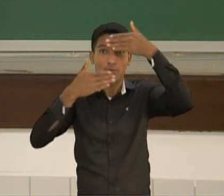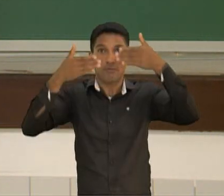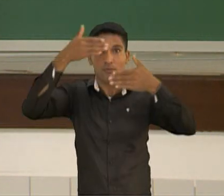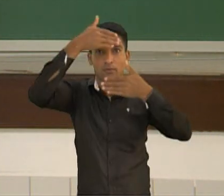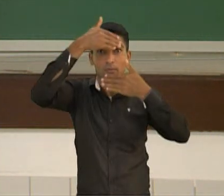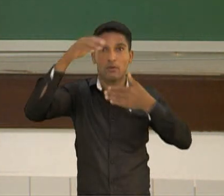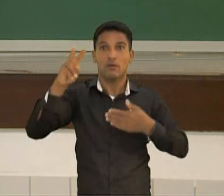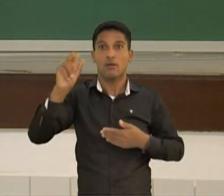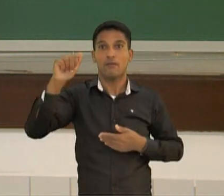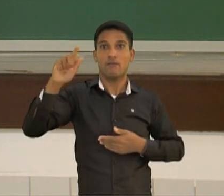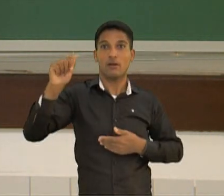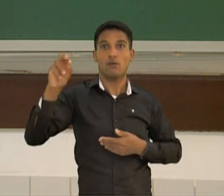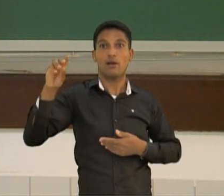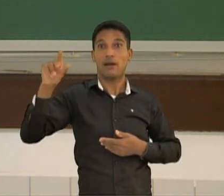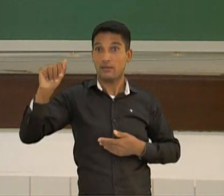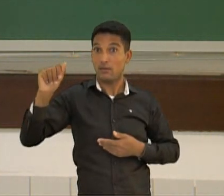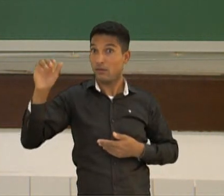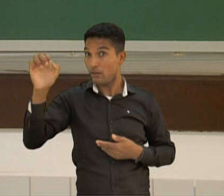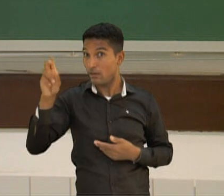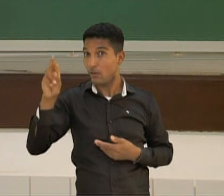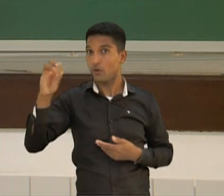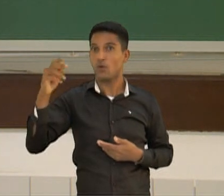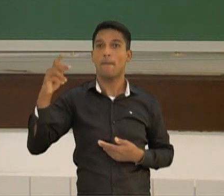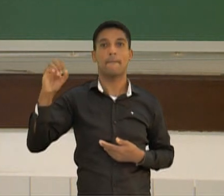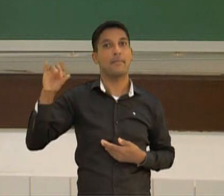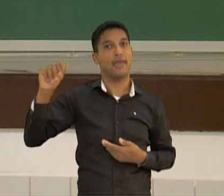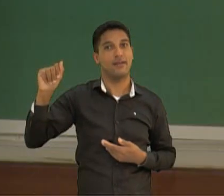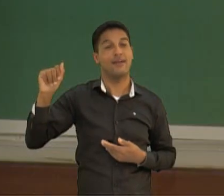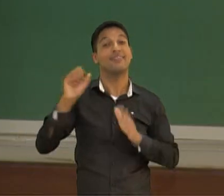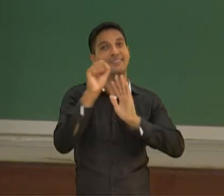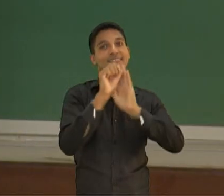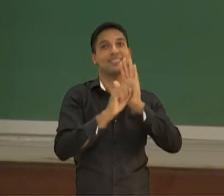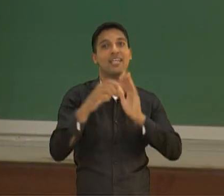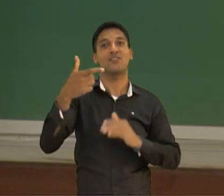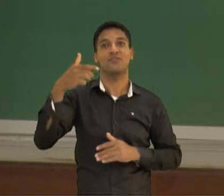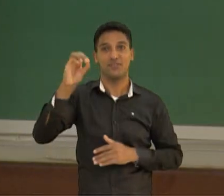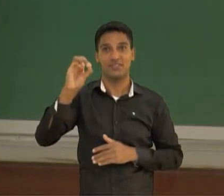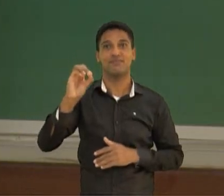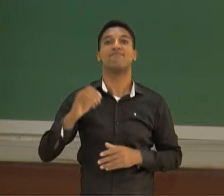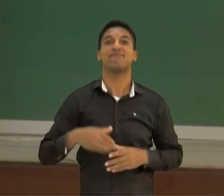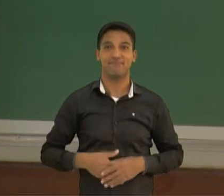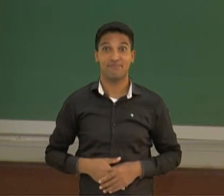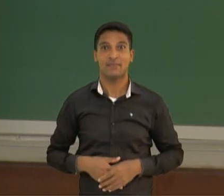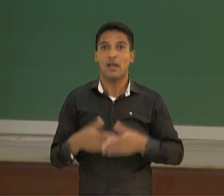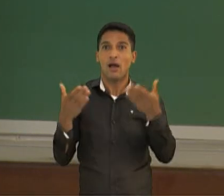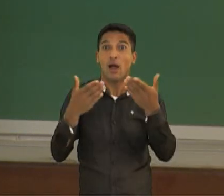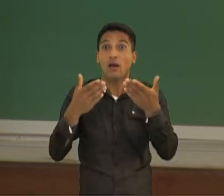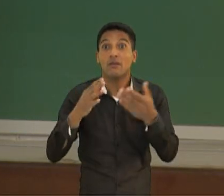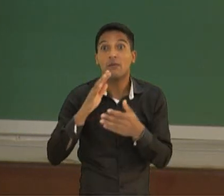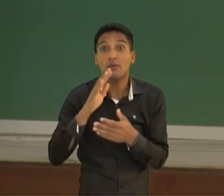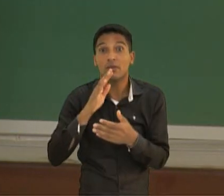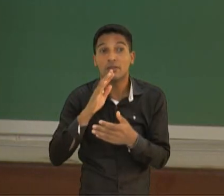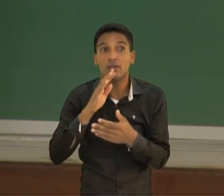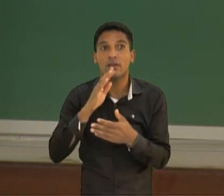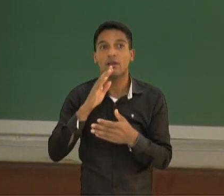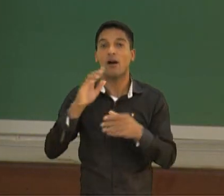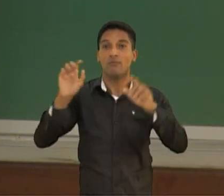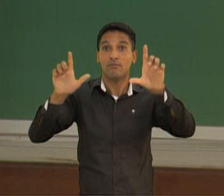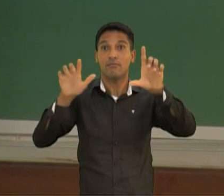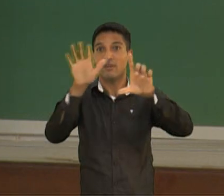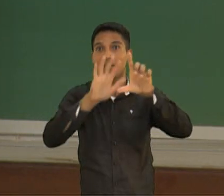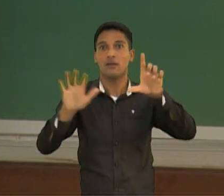Entenderam essa parte, gente? Então, vamos conhecer uma delas. Vamos falar, então, que nós tivemos uma aula sobre, né,